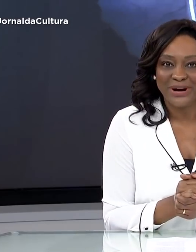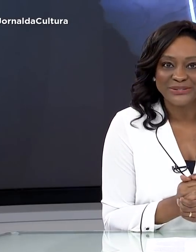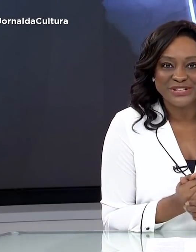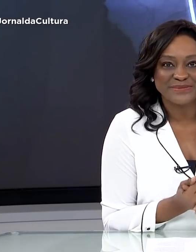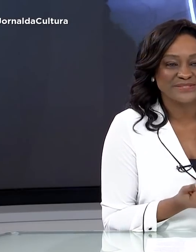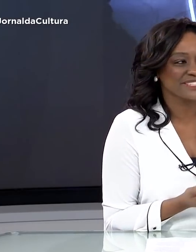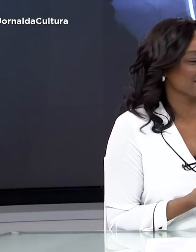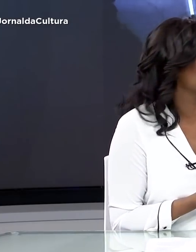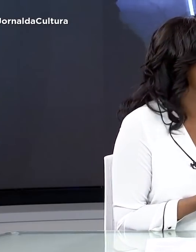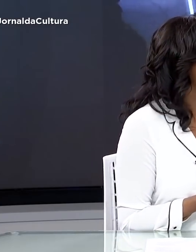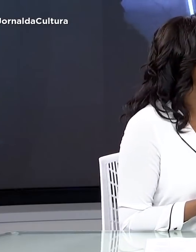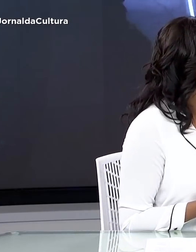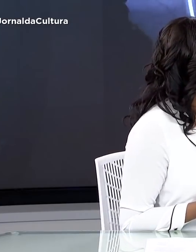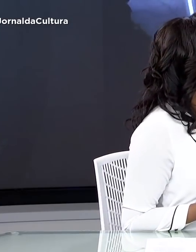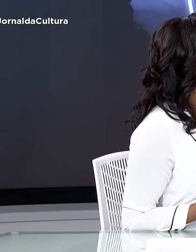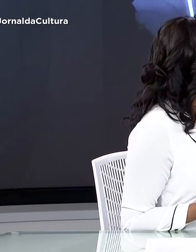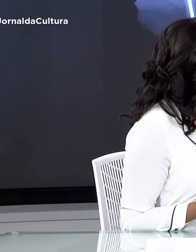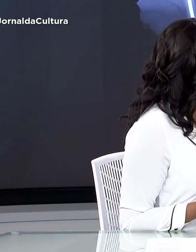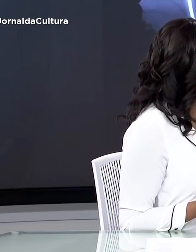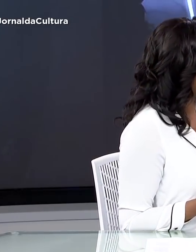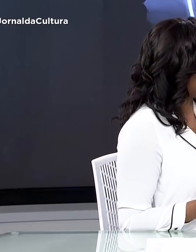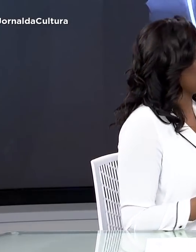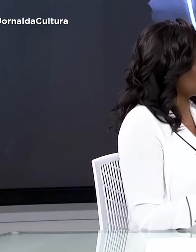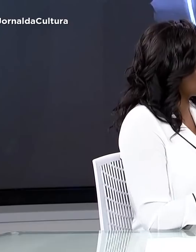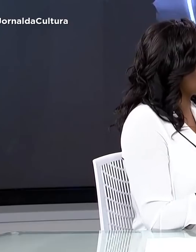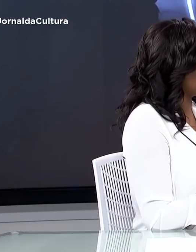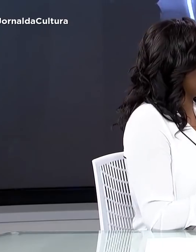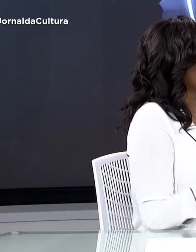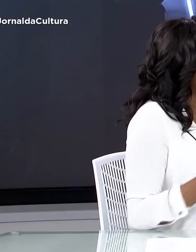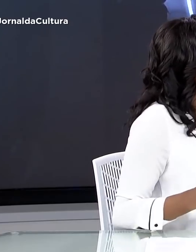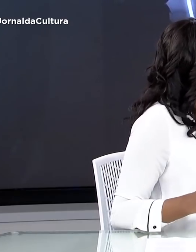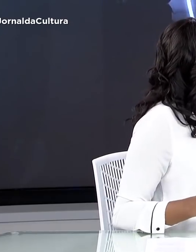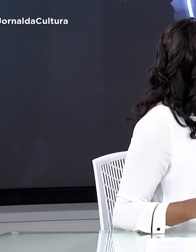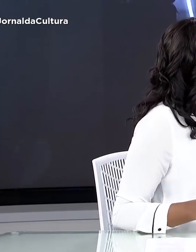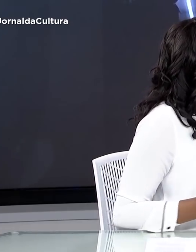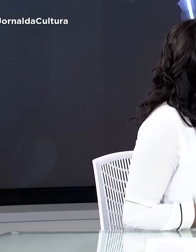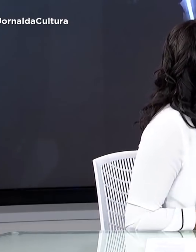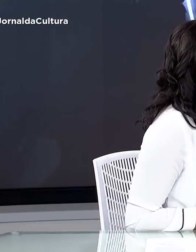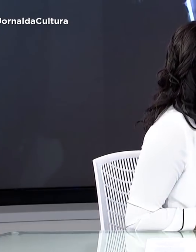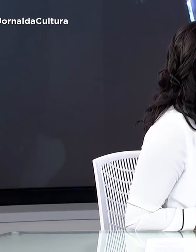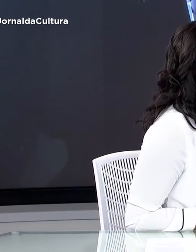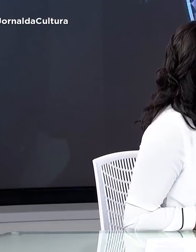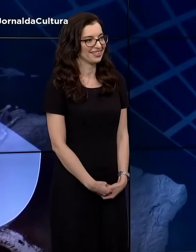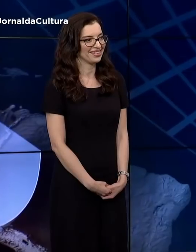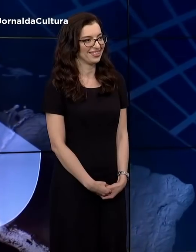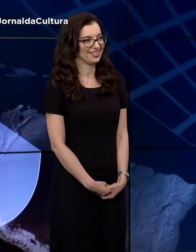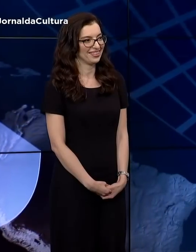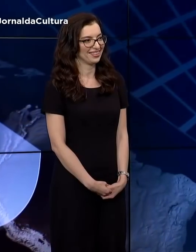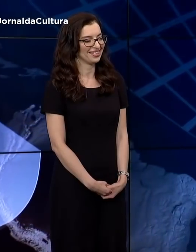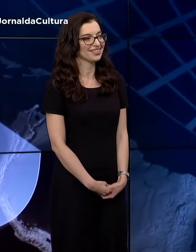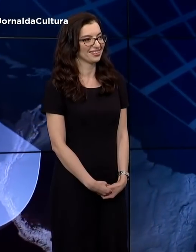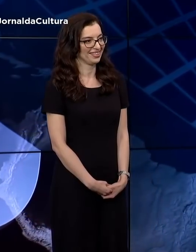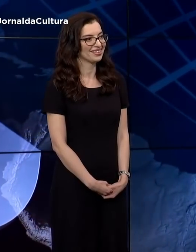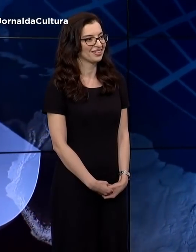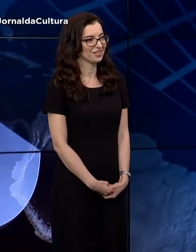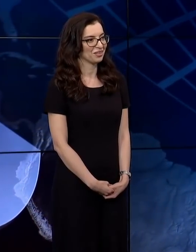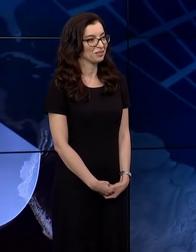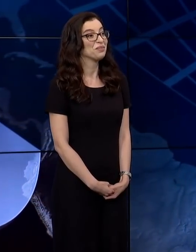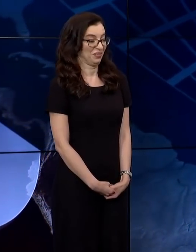vão dar boa noite para vocês. Meninas, prazer recebê-las e terminar o programa dessa forma. Vamos ao boa noite?